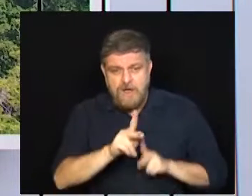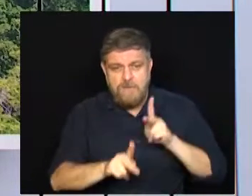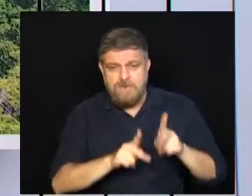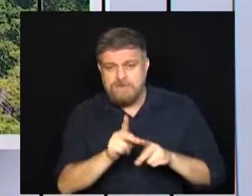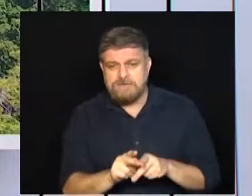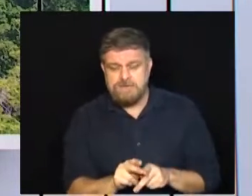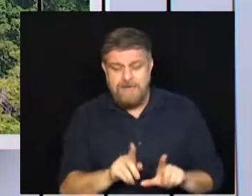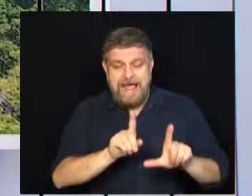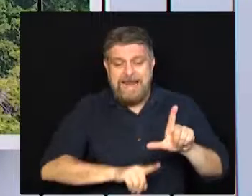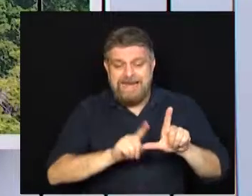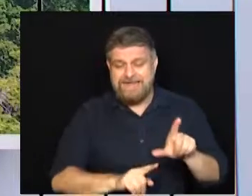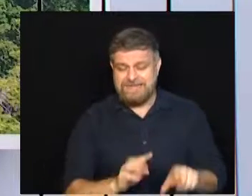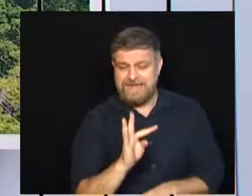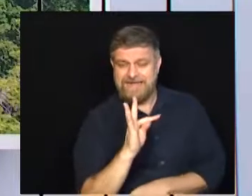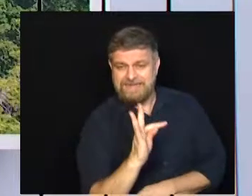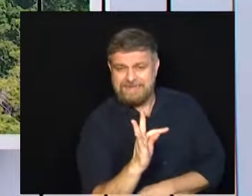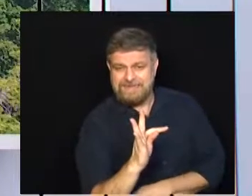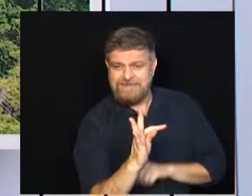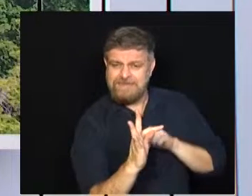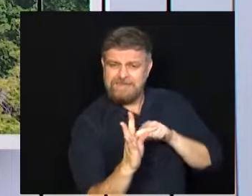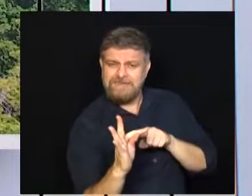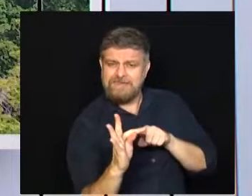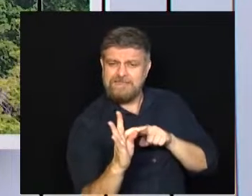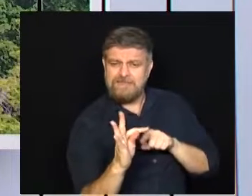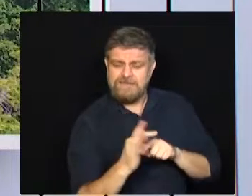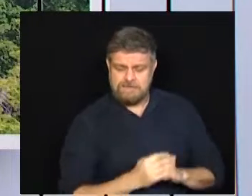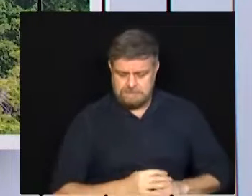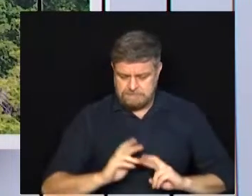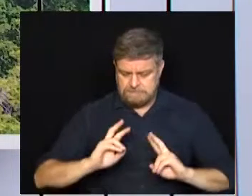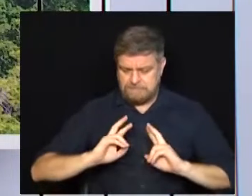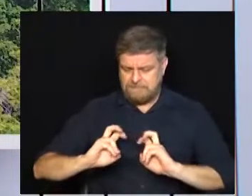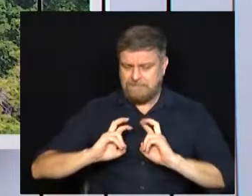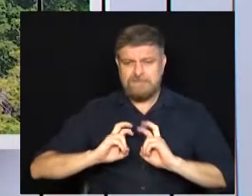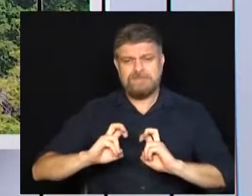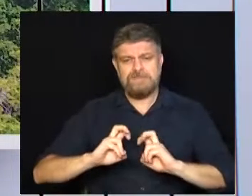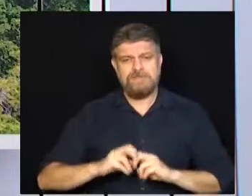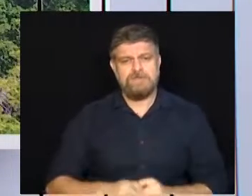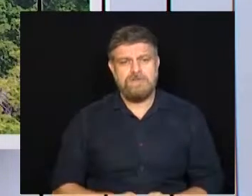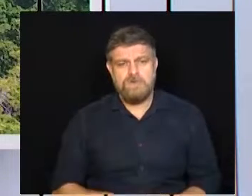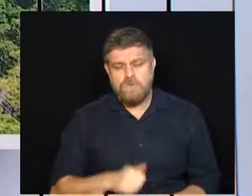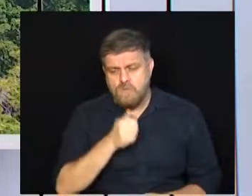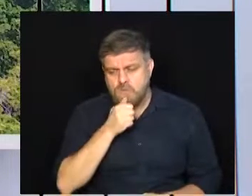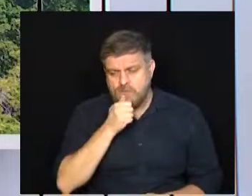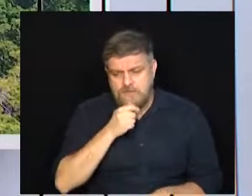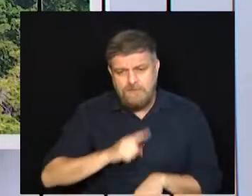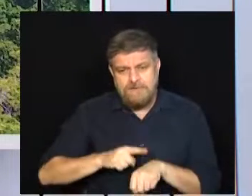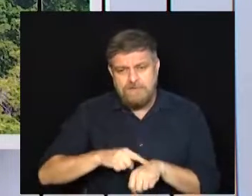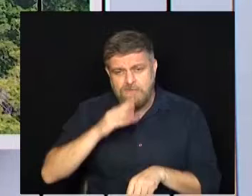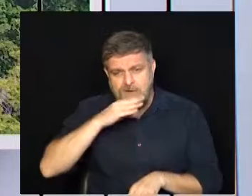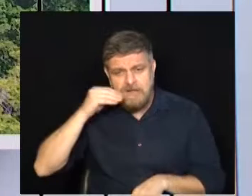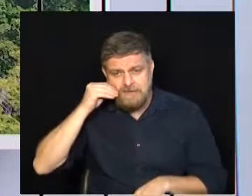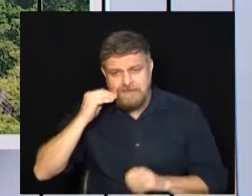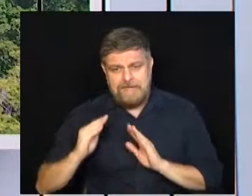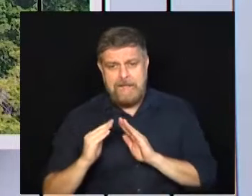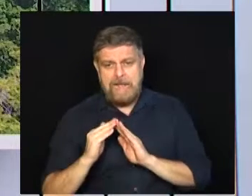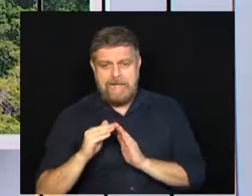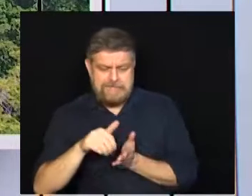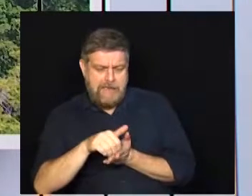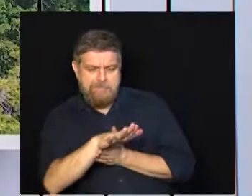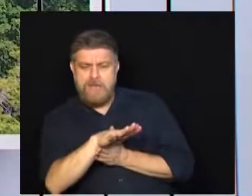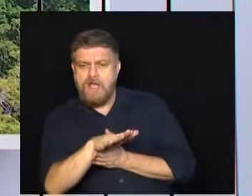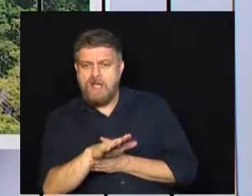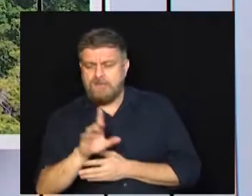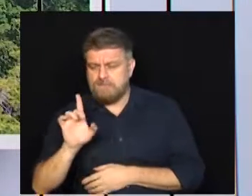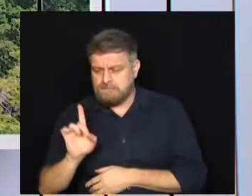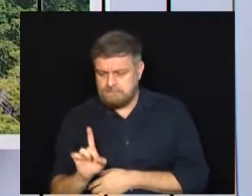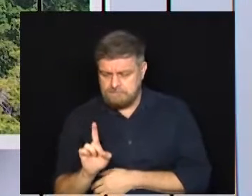vezes ao se descobrir, né, ainda na adolescência, são expulsos de casa. O